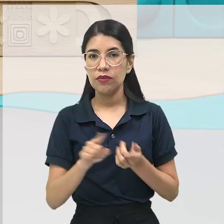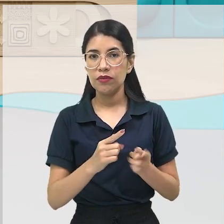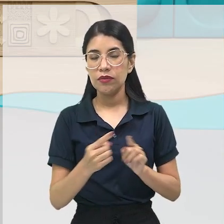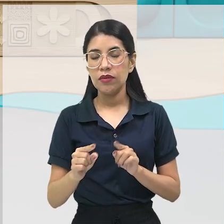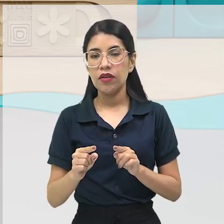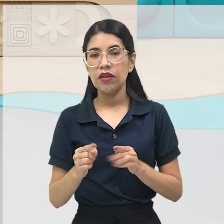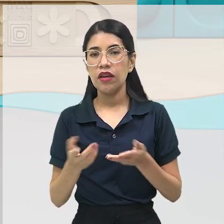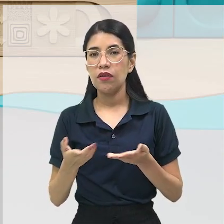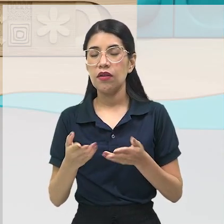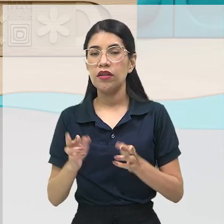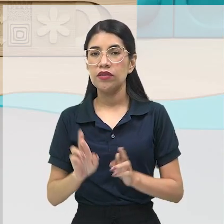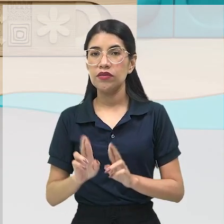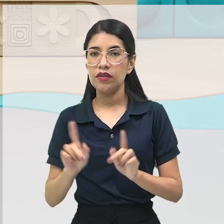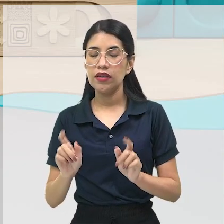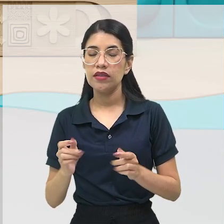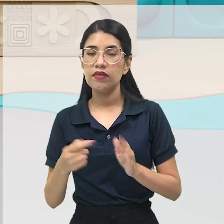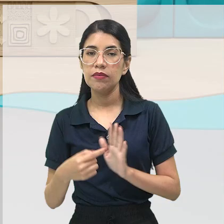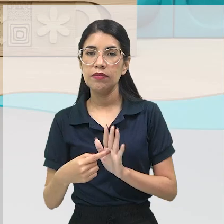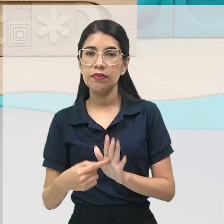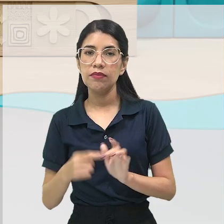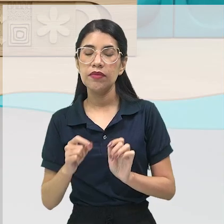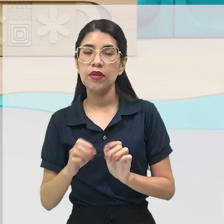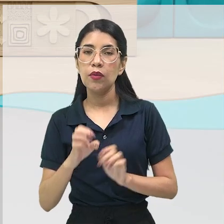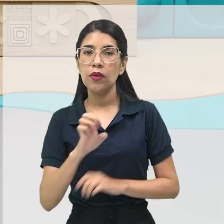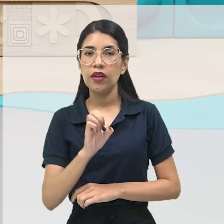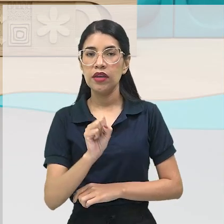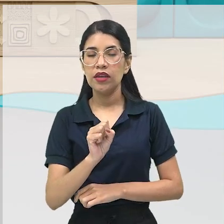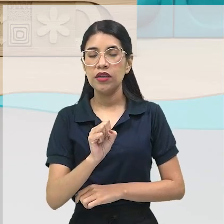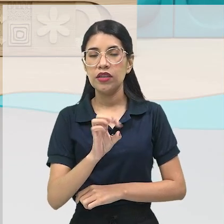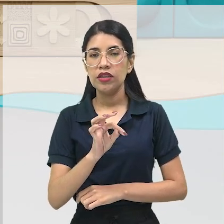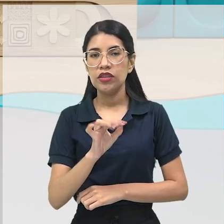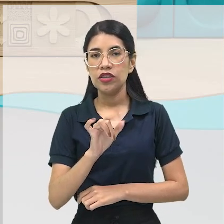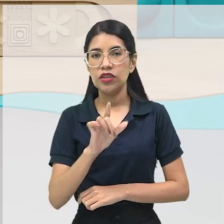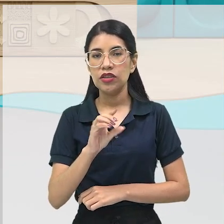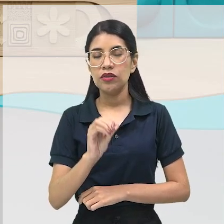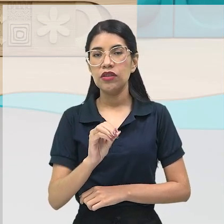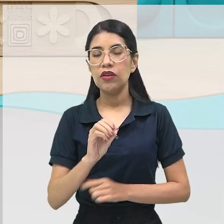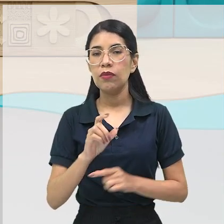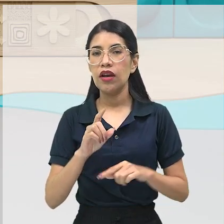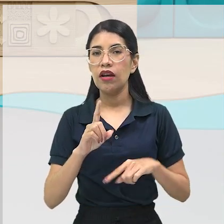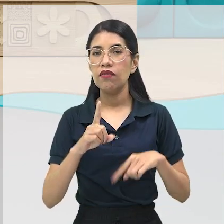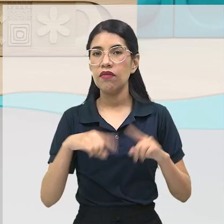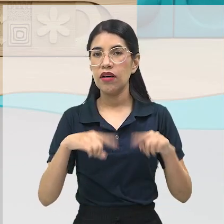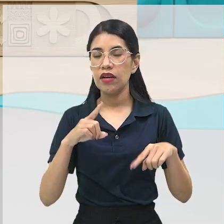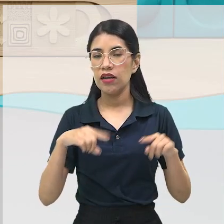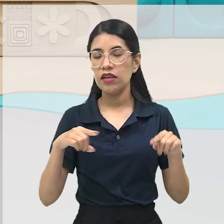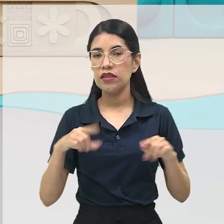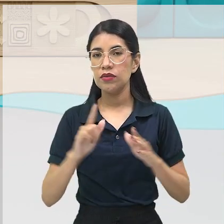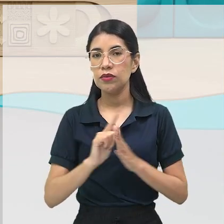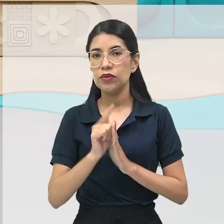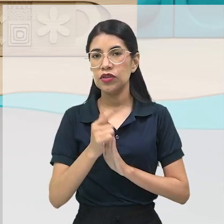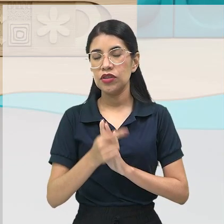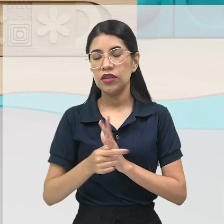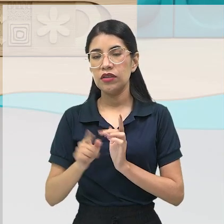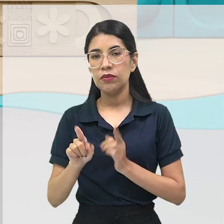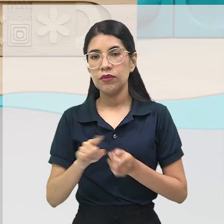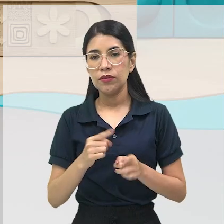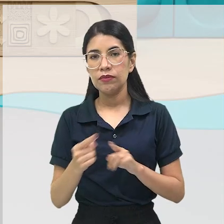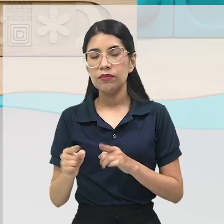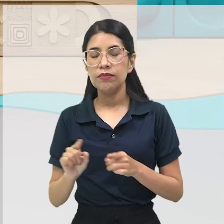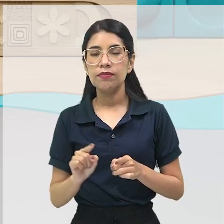ver essa distinção, porque o estilo, ele é como se fosse uma variação do nosso gênero